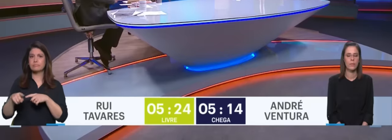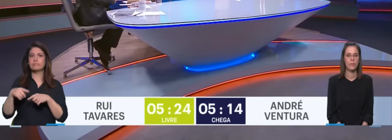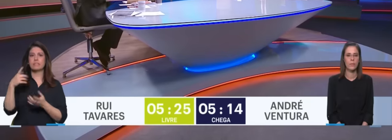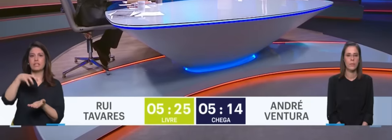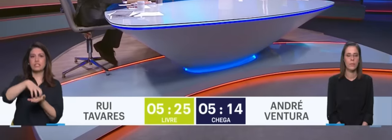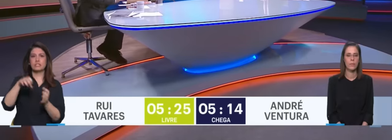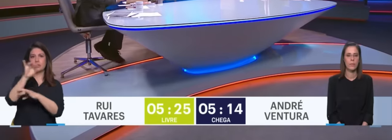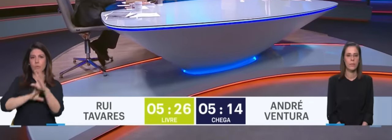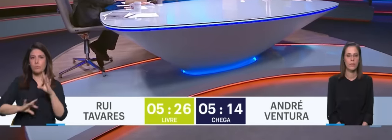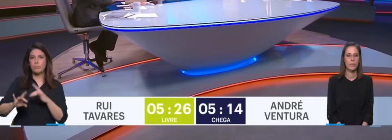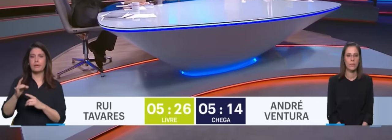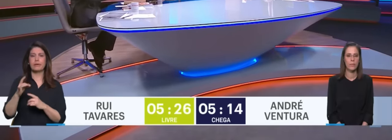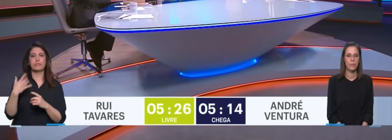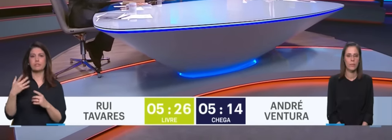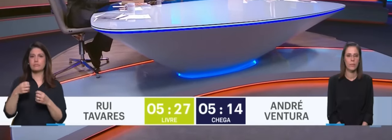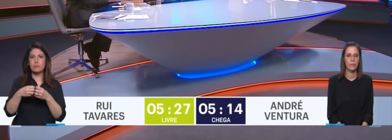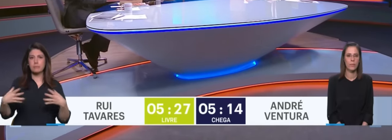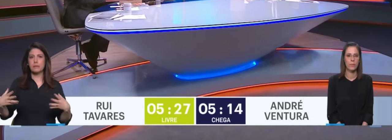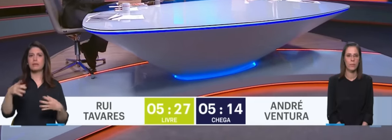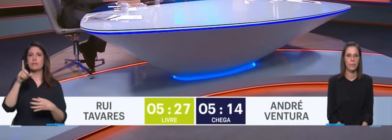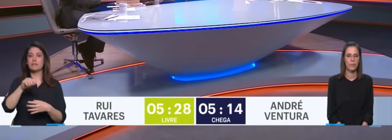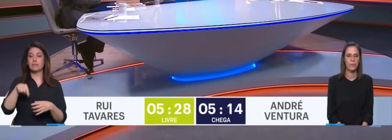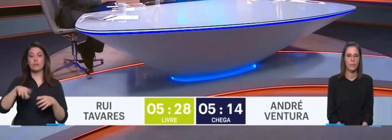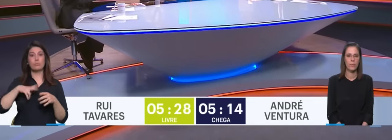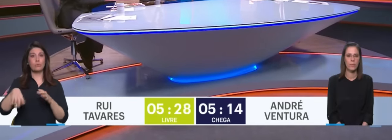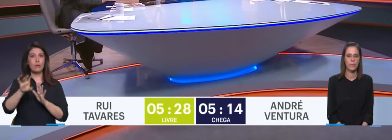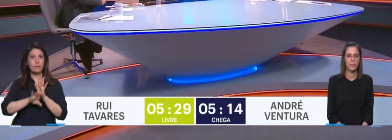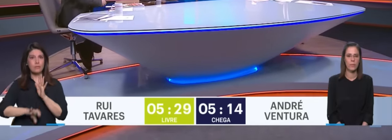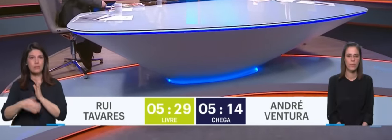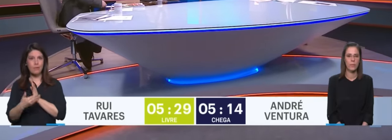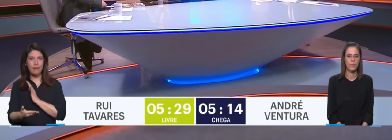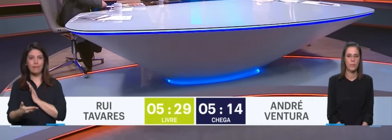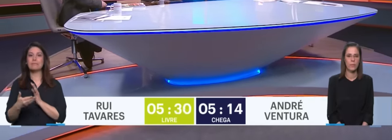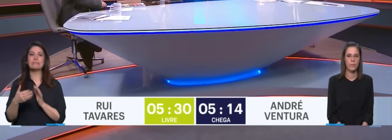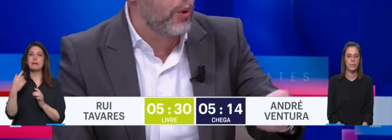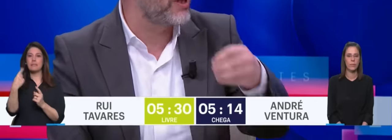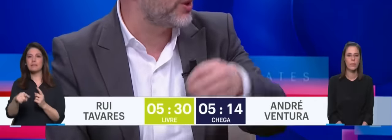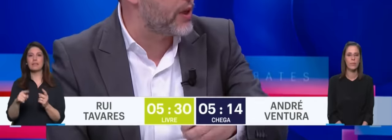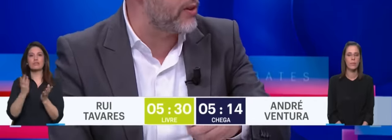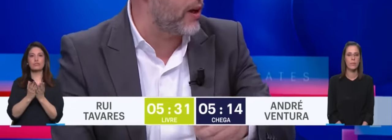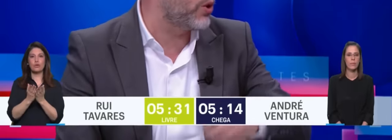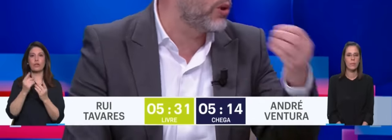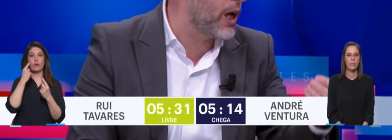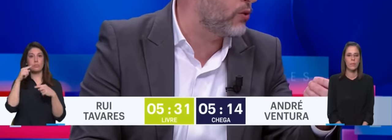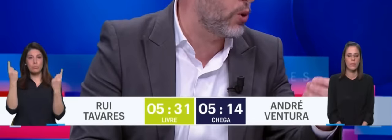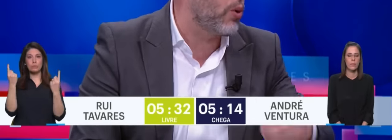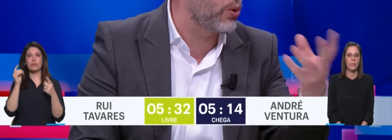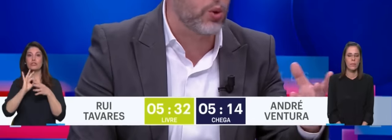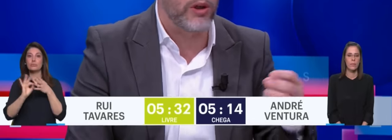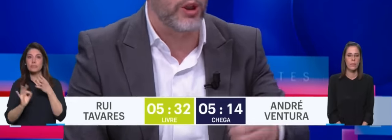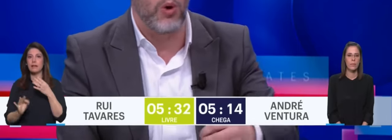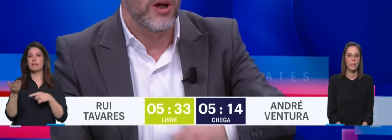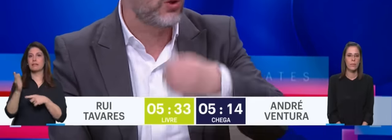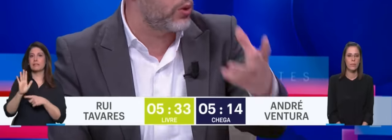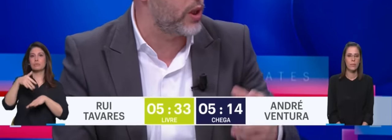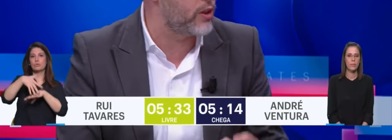europeias com todas as condições que nós temos em Portugal neste momento para ter escolas como eu falo muitas vezes públicas especializadas quando Diga a António arroi do